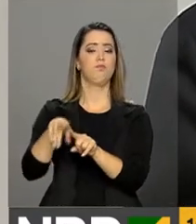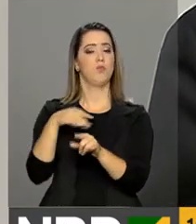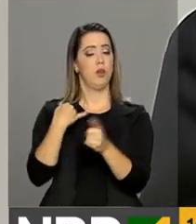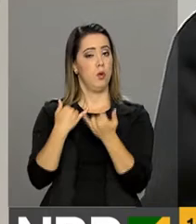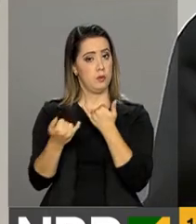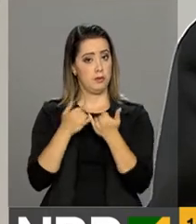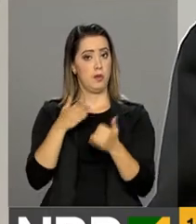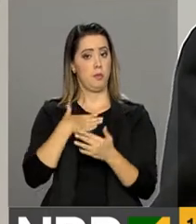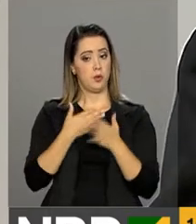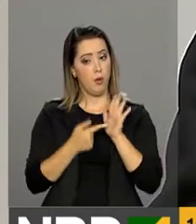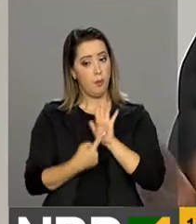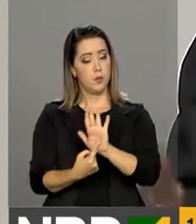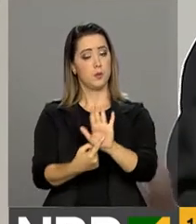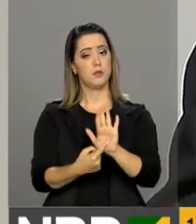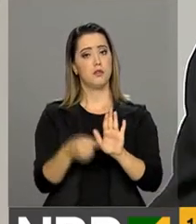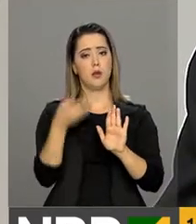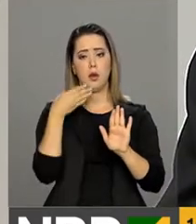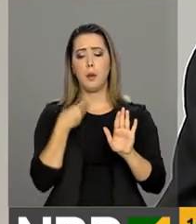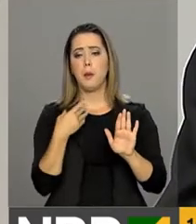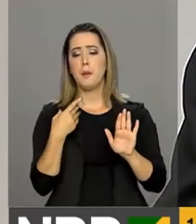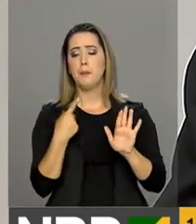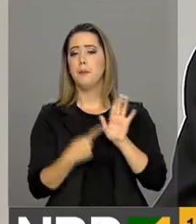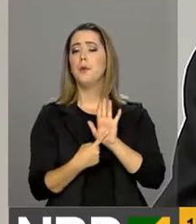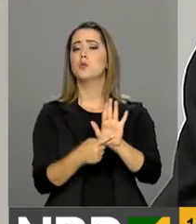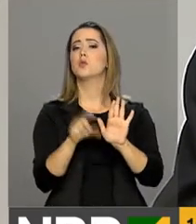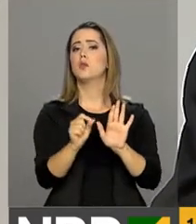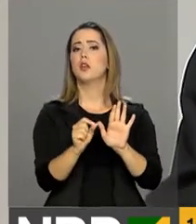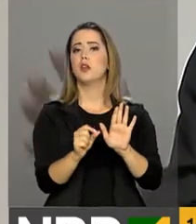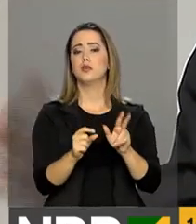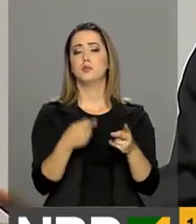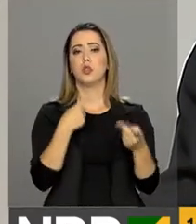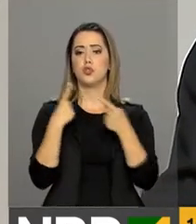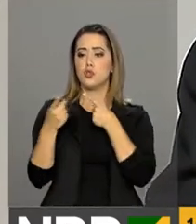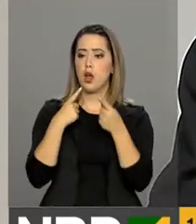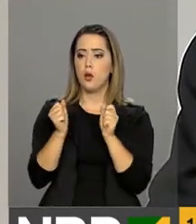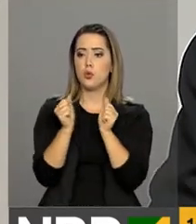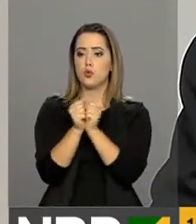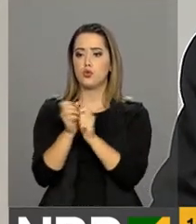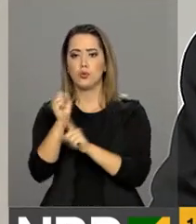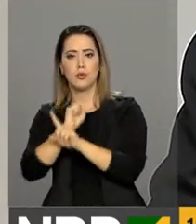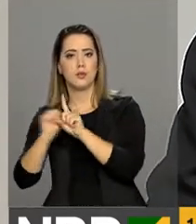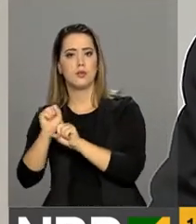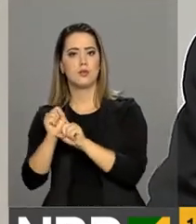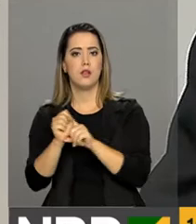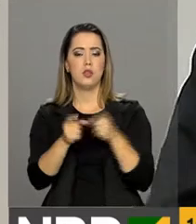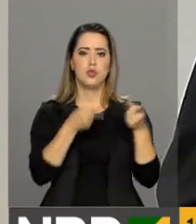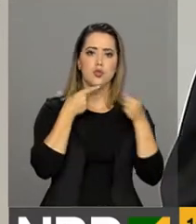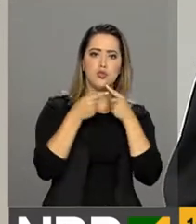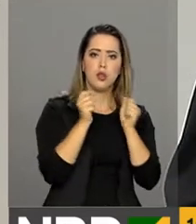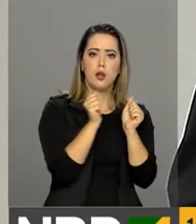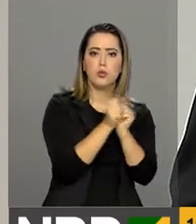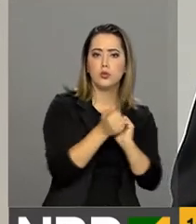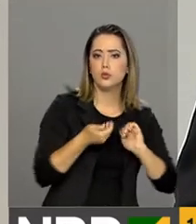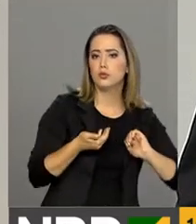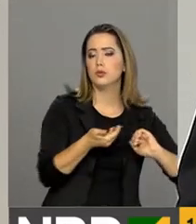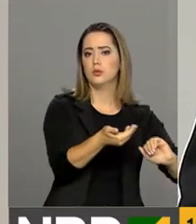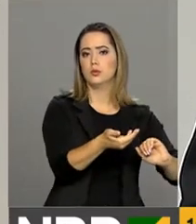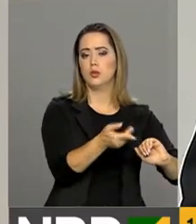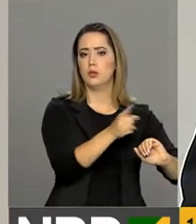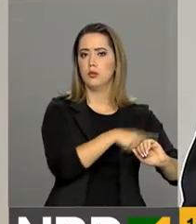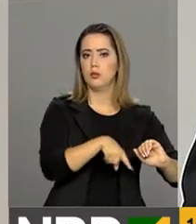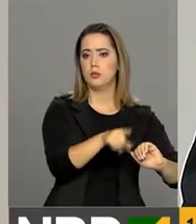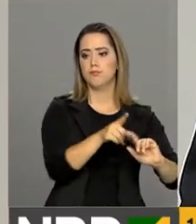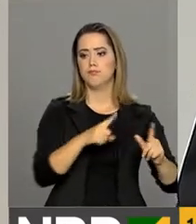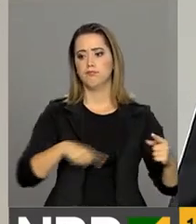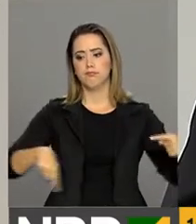exatamente isso o diálogo e duas vertentes ansiedade de um ato e congresso nacional de outro lado